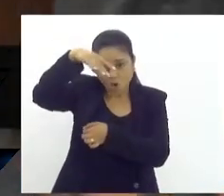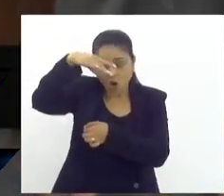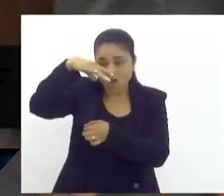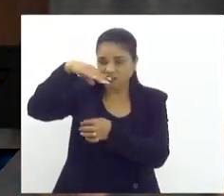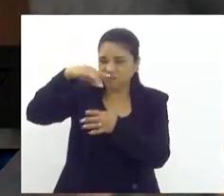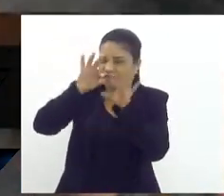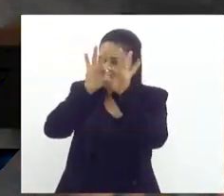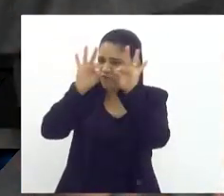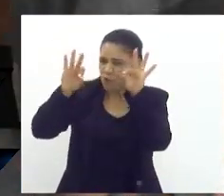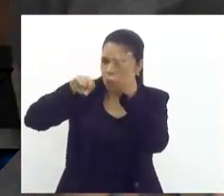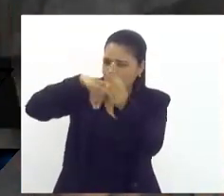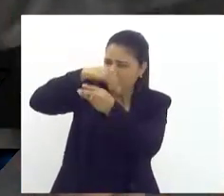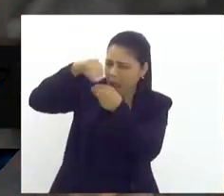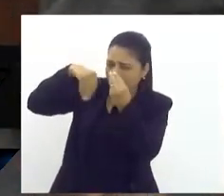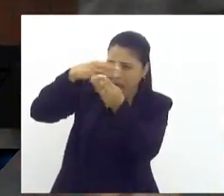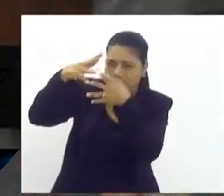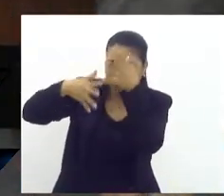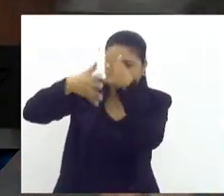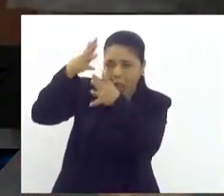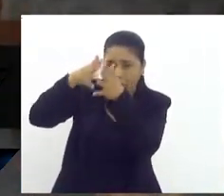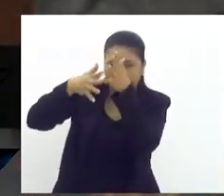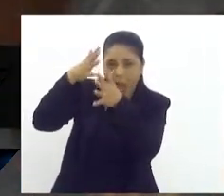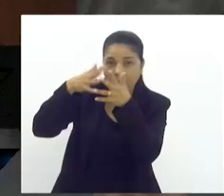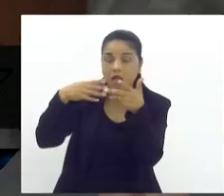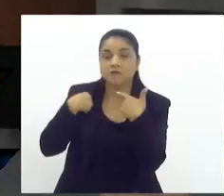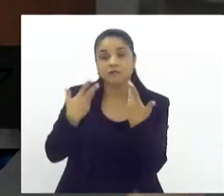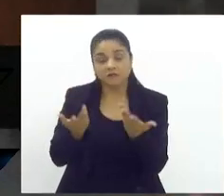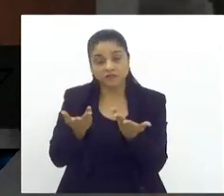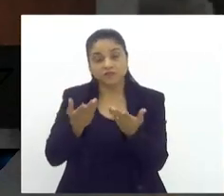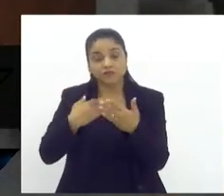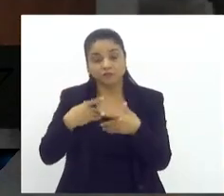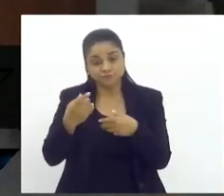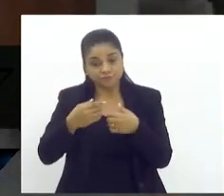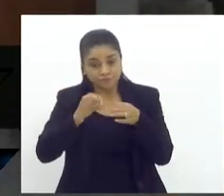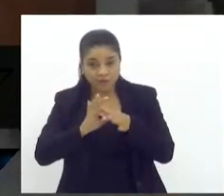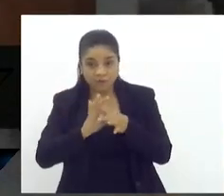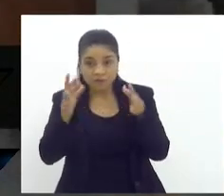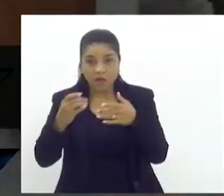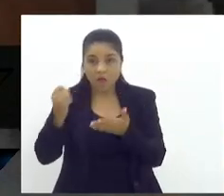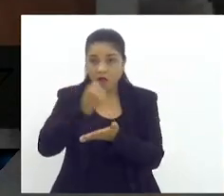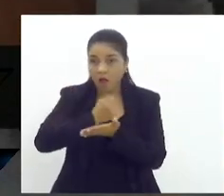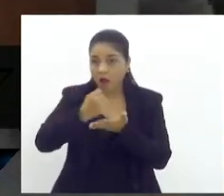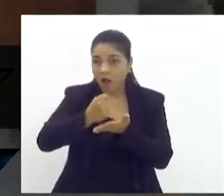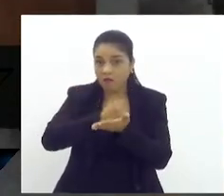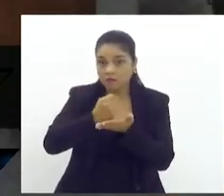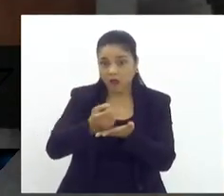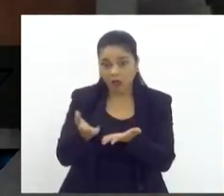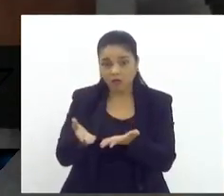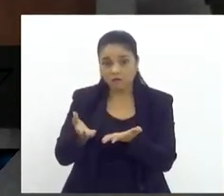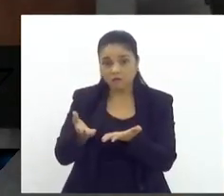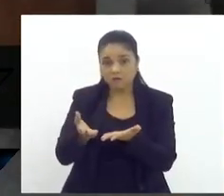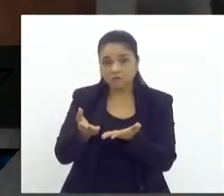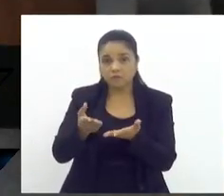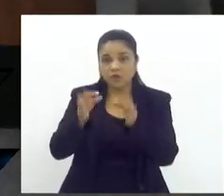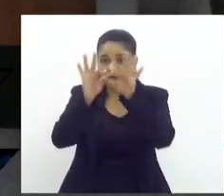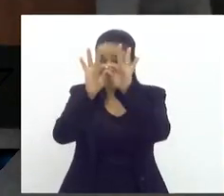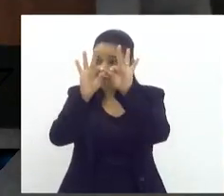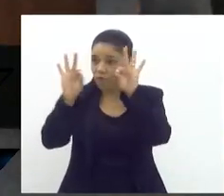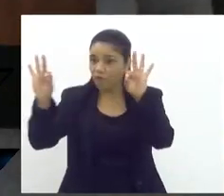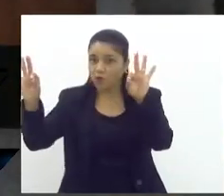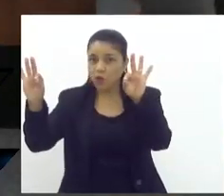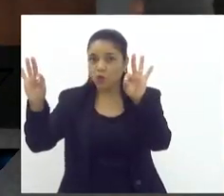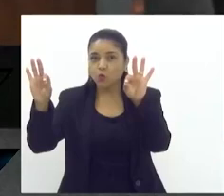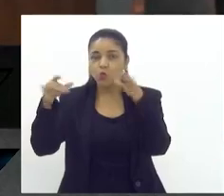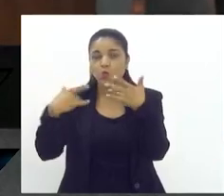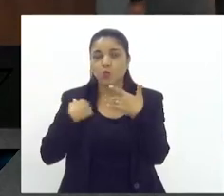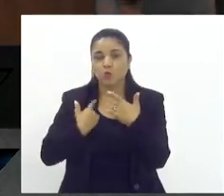embolado e esse projeto a gente dá autonomia para as concessionárias pedirem para as operadoras que tem aqueles fios inservíveis